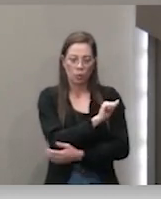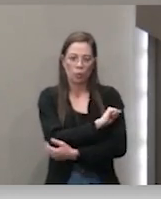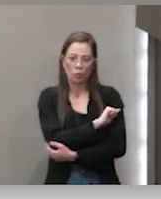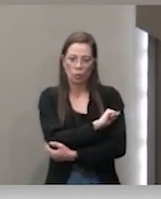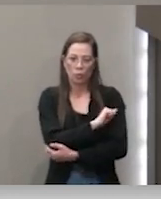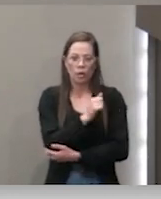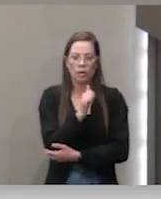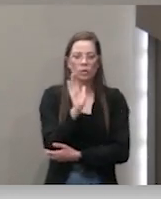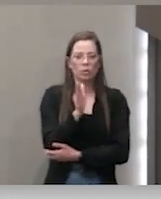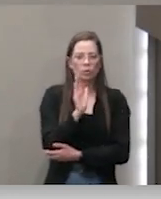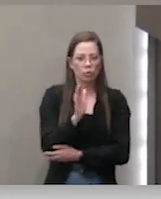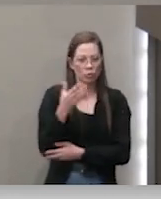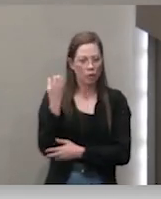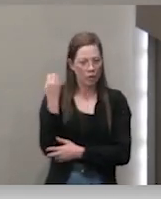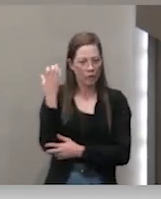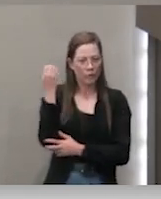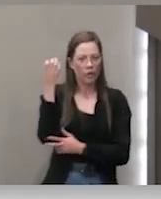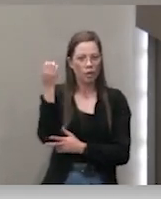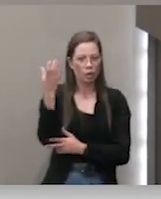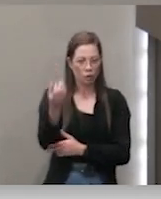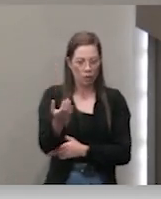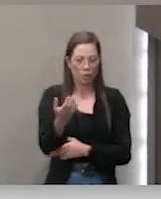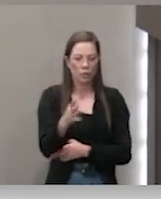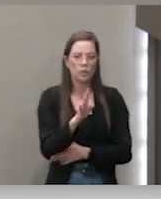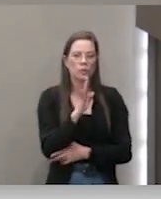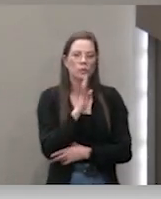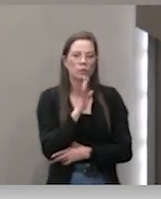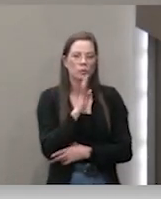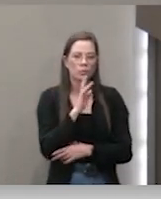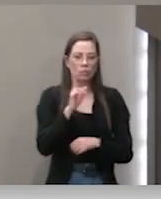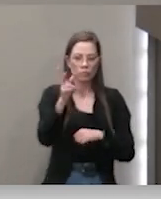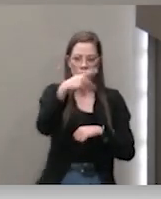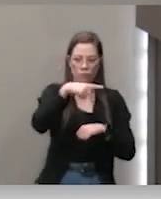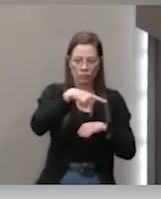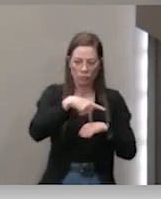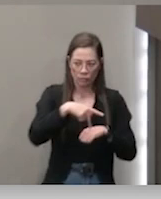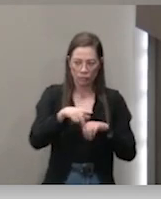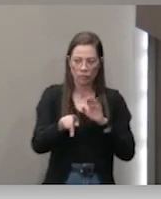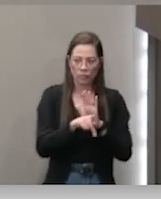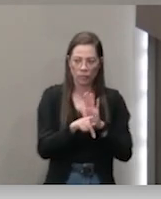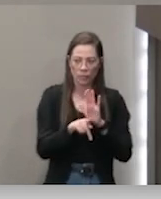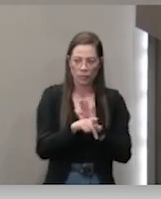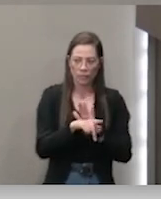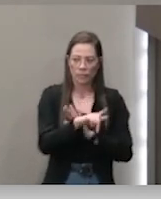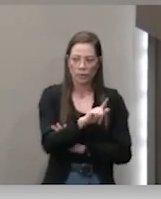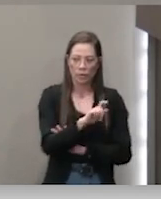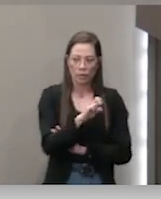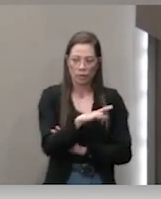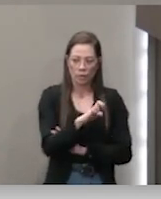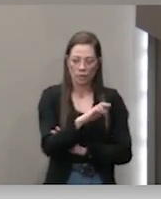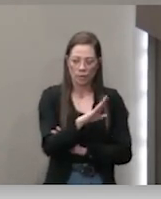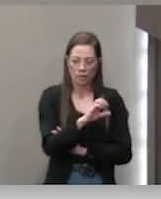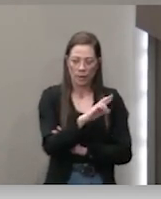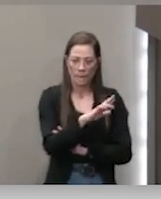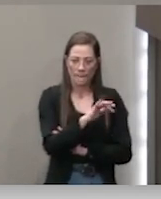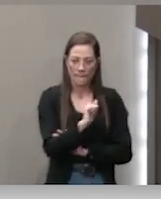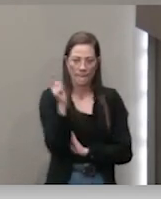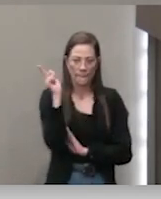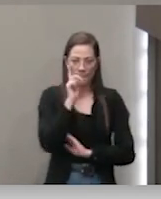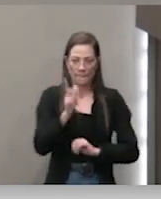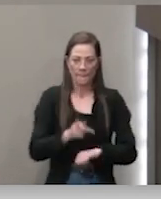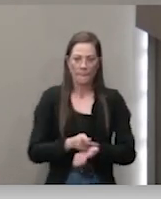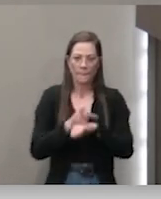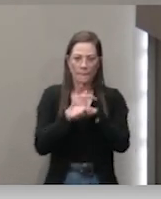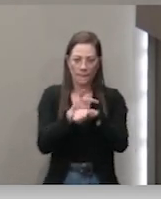já teve na viagem lá, conhecendo a Genebra, né, professor Pereto? O aluno que venceu a missão Cidade